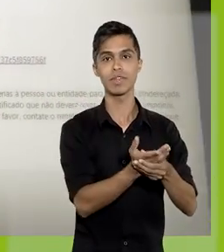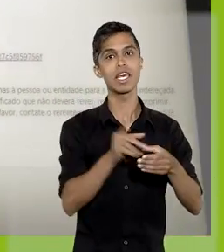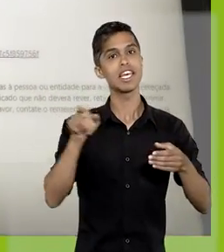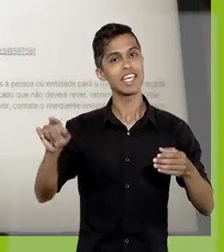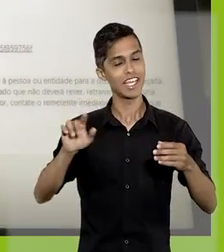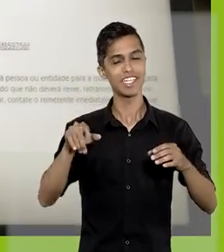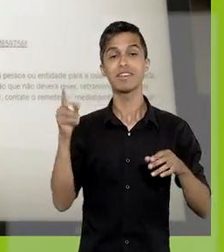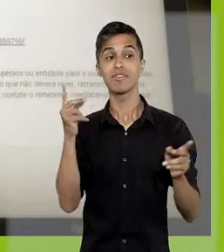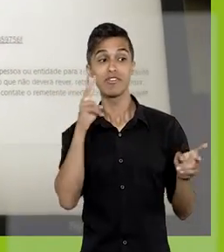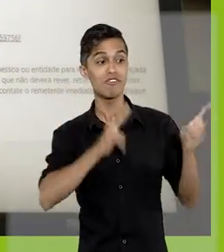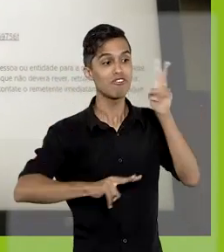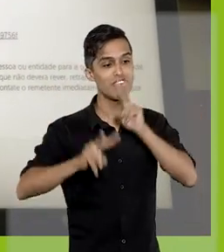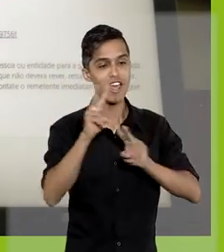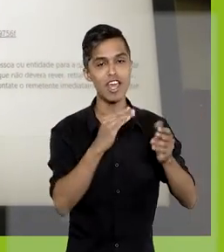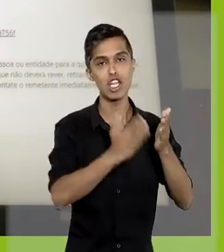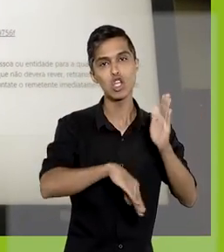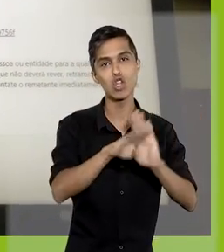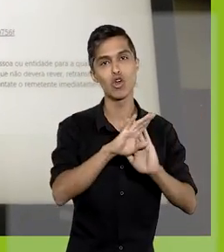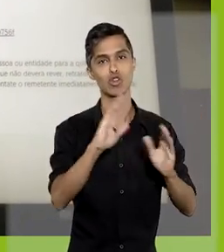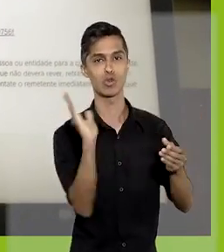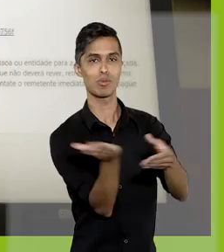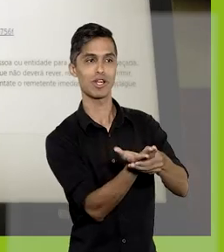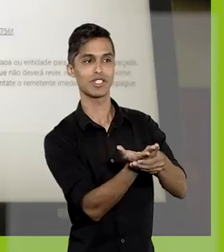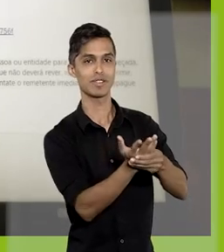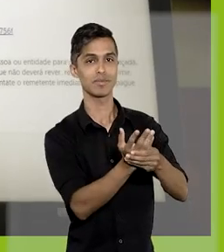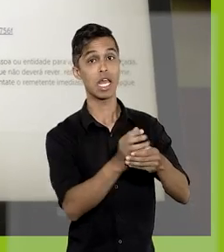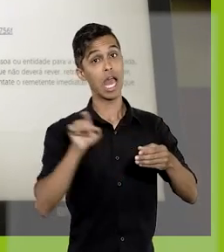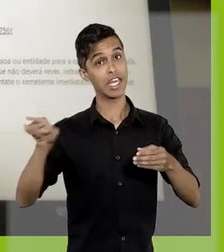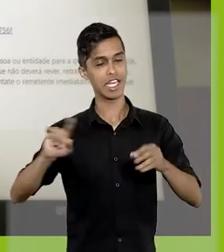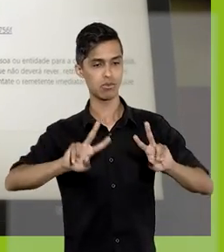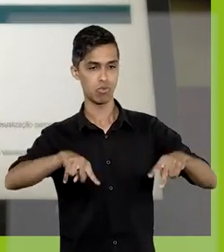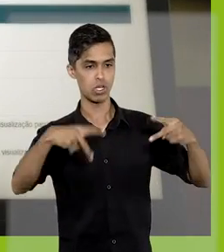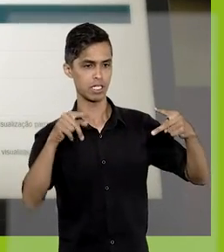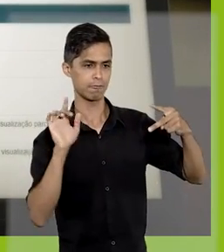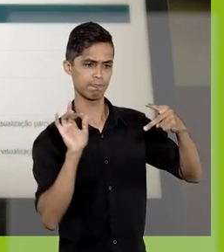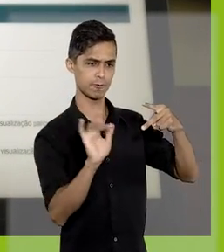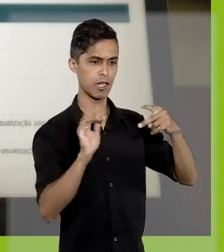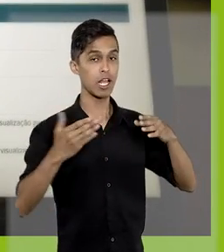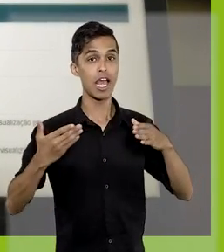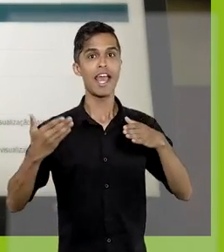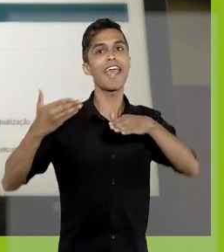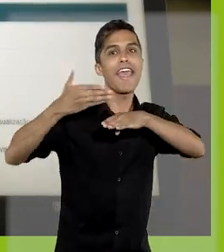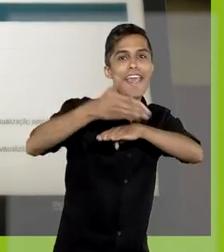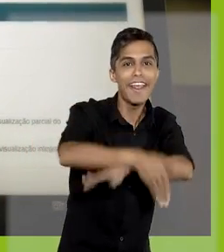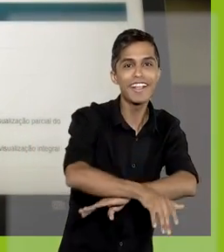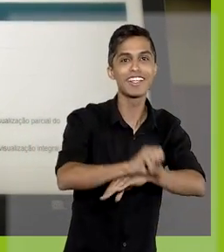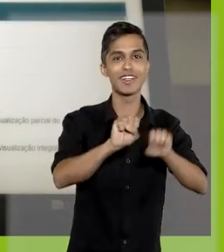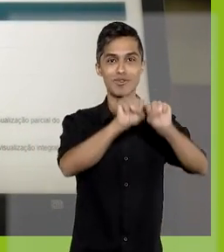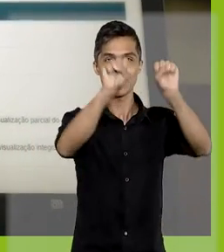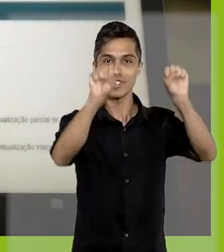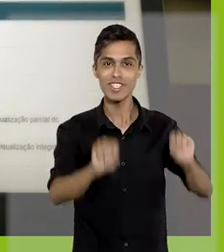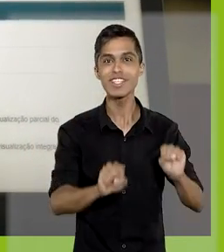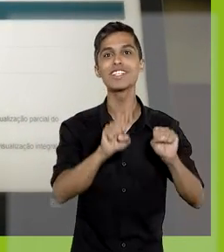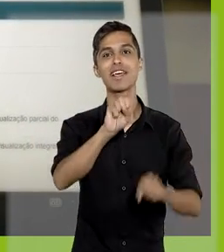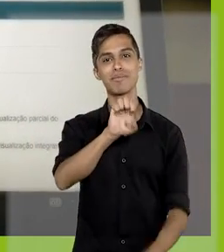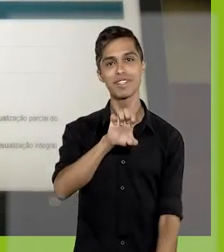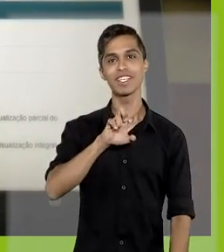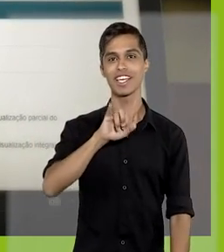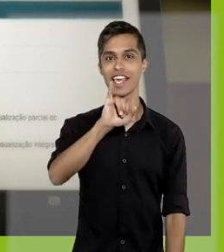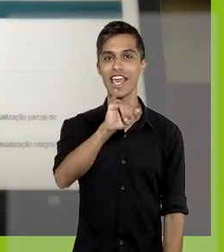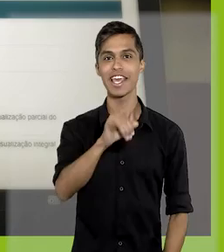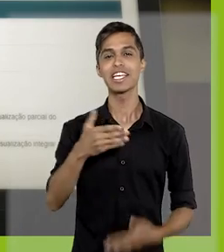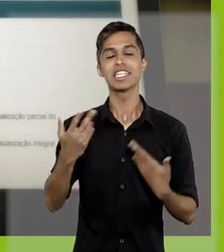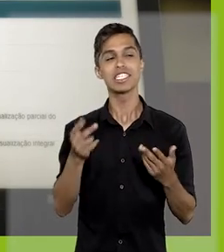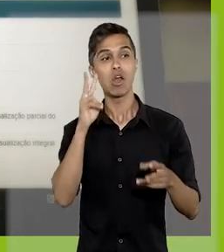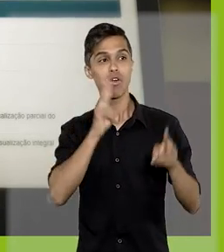link para visualização do processo. Ao clicar sobre o endereço, o interessado é direcionado para a página